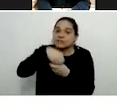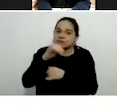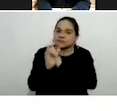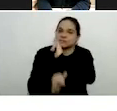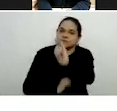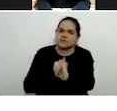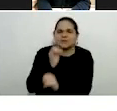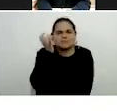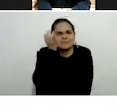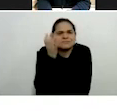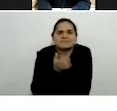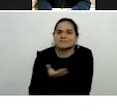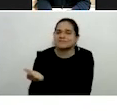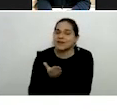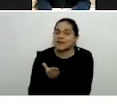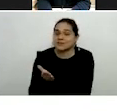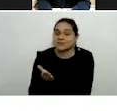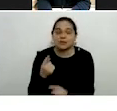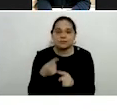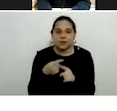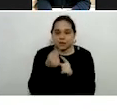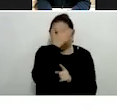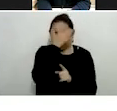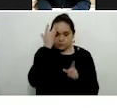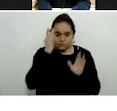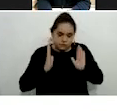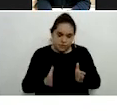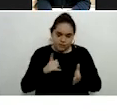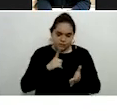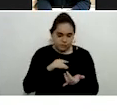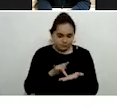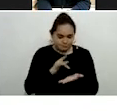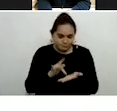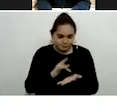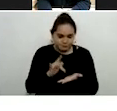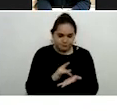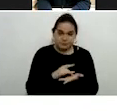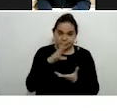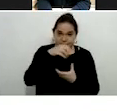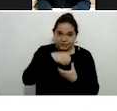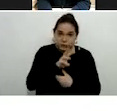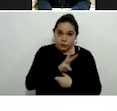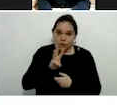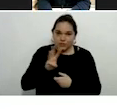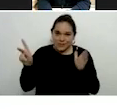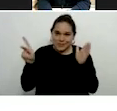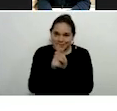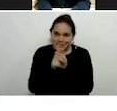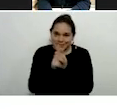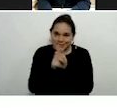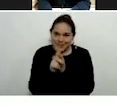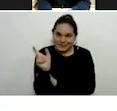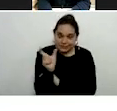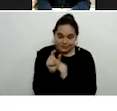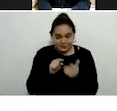fácil. O sócio está dentro do aplicativo, do aplicativo ali, do portal, e ele tem alguma dificuldade, ele vai